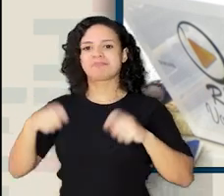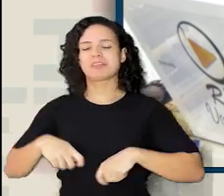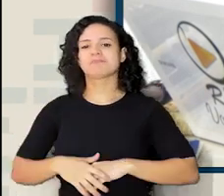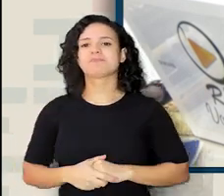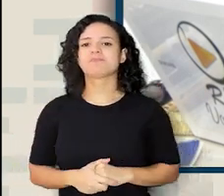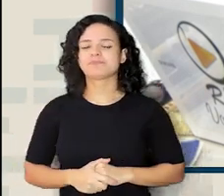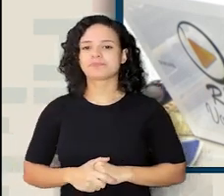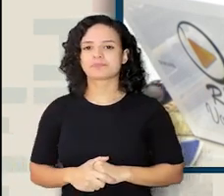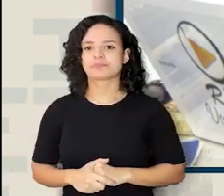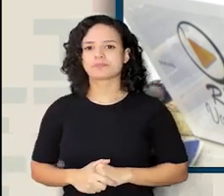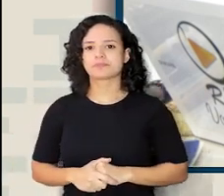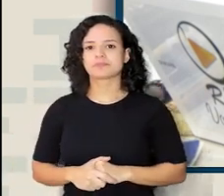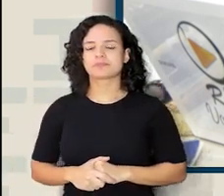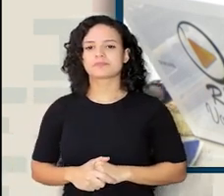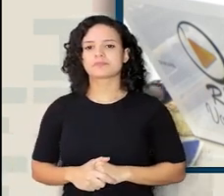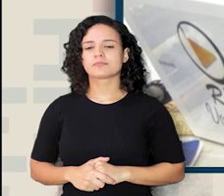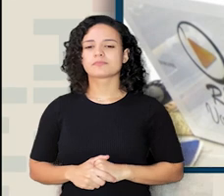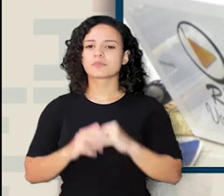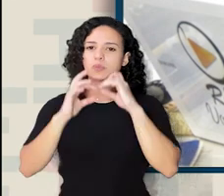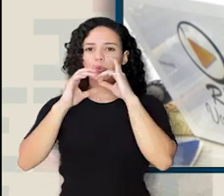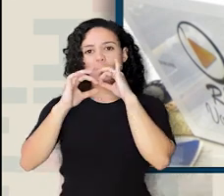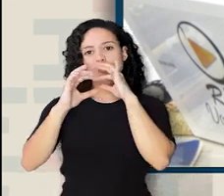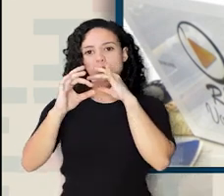e mais, né?